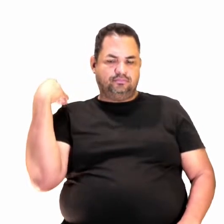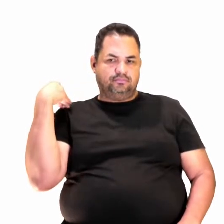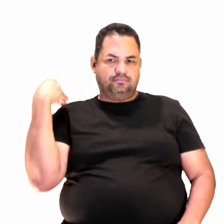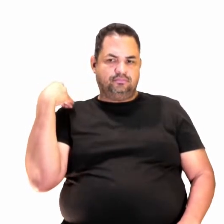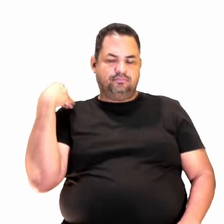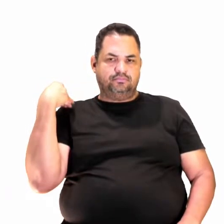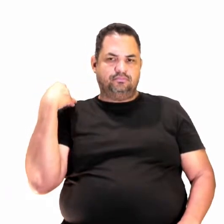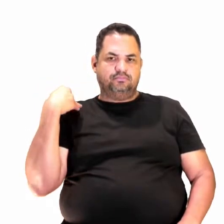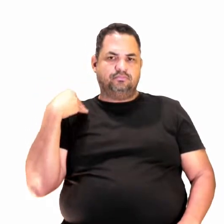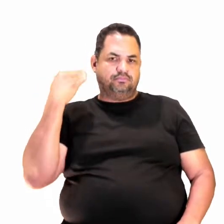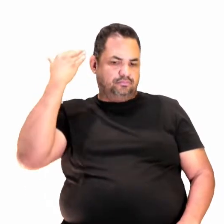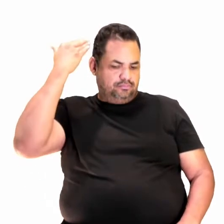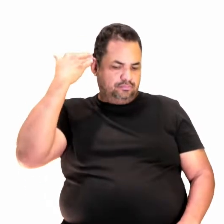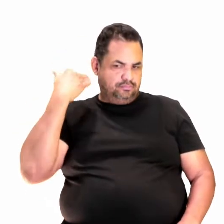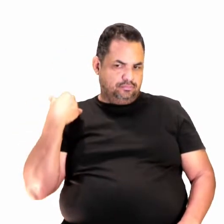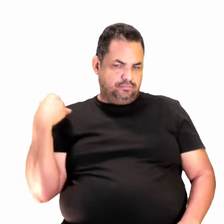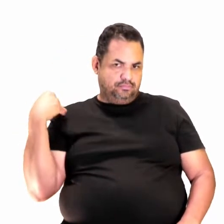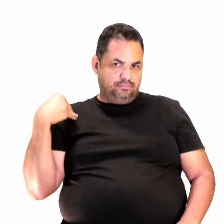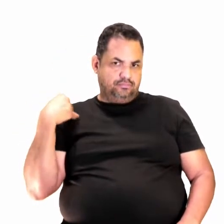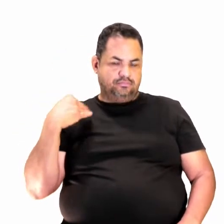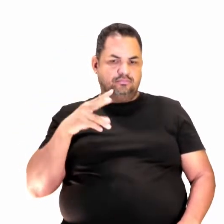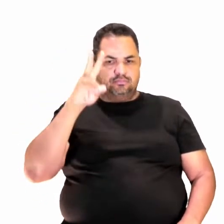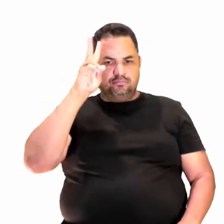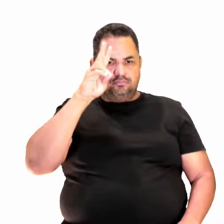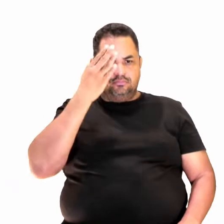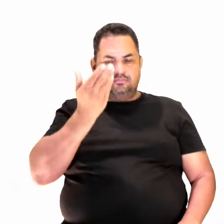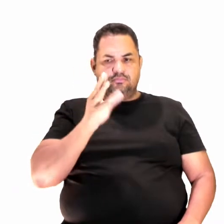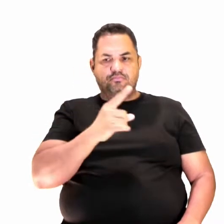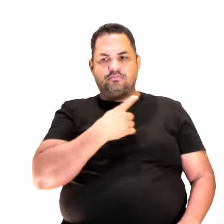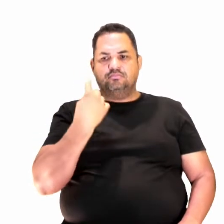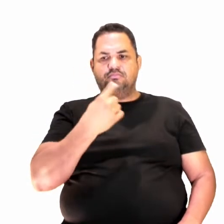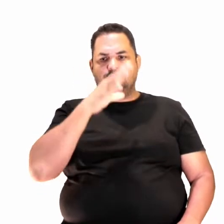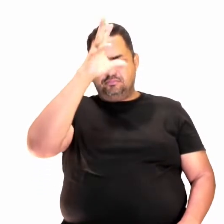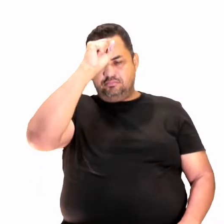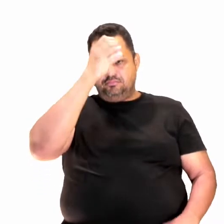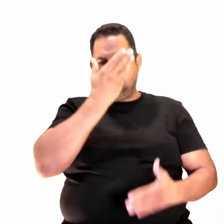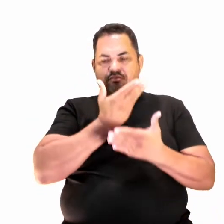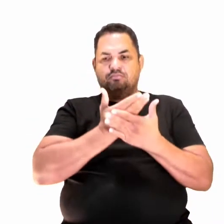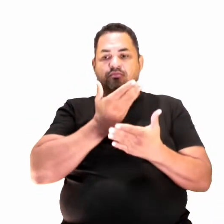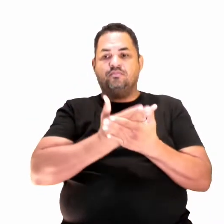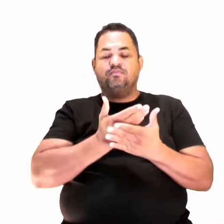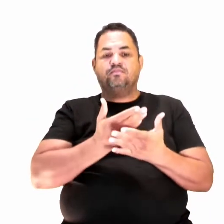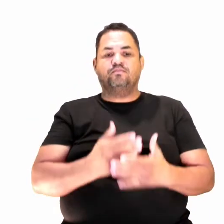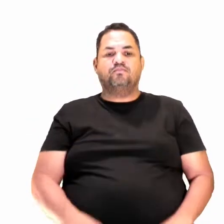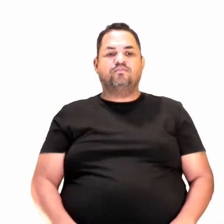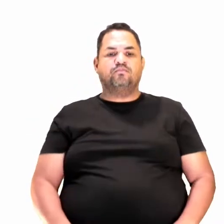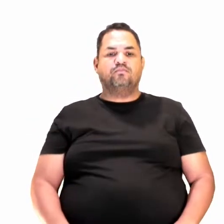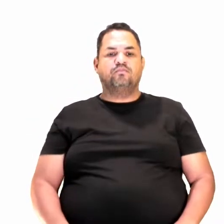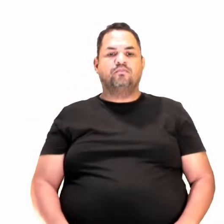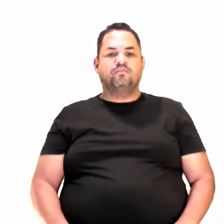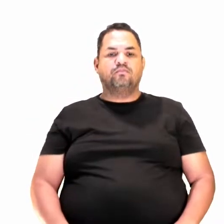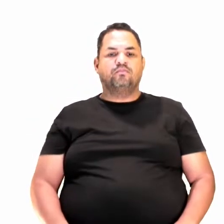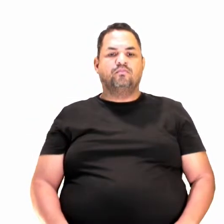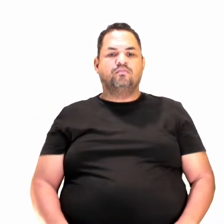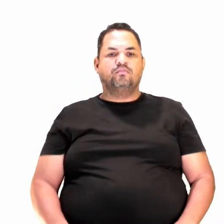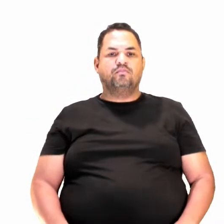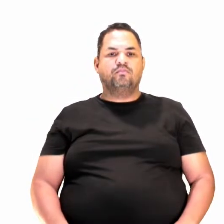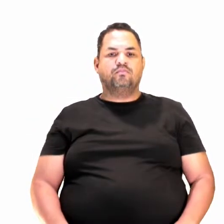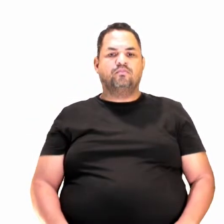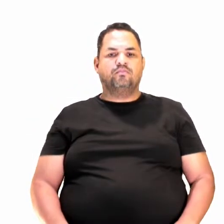Patrícia. Então, she's not very tall. Ela não é muito alta. ela é medium high, ou seja, ela tem uma